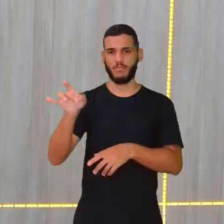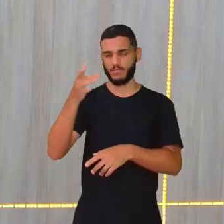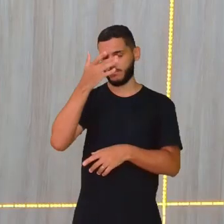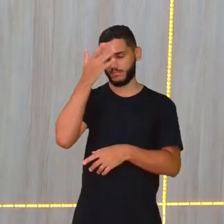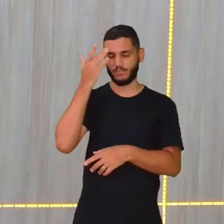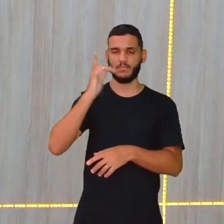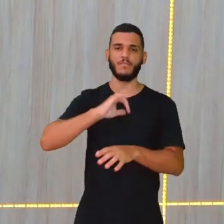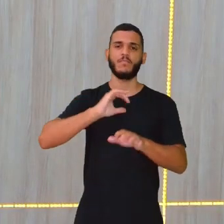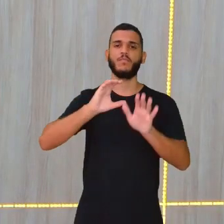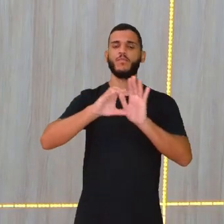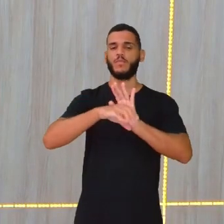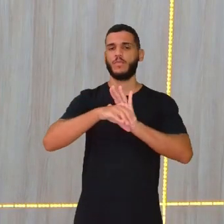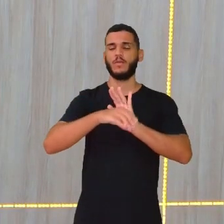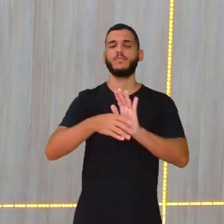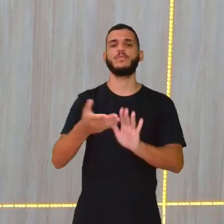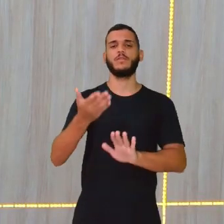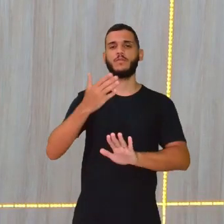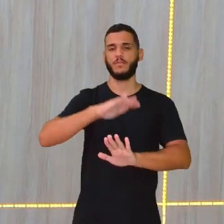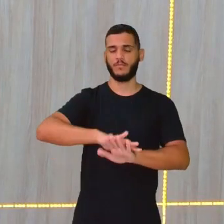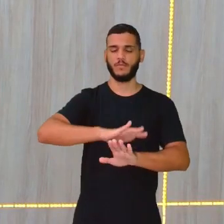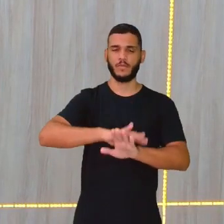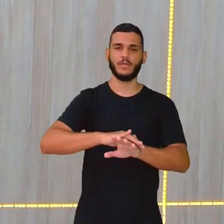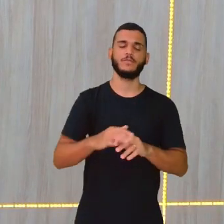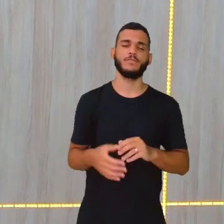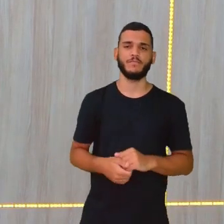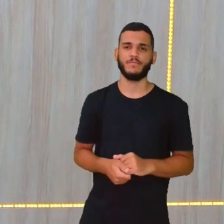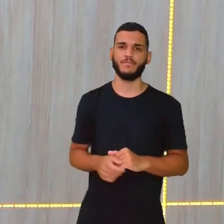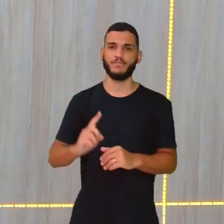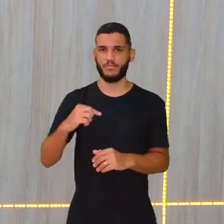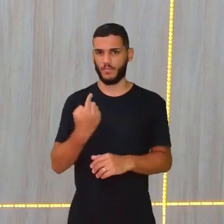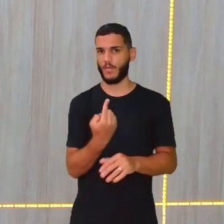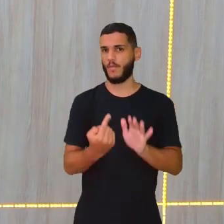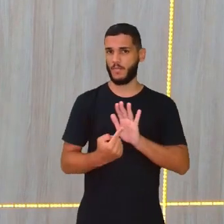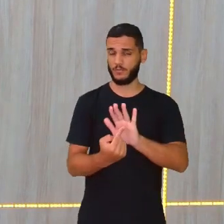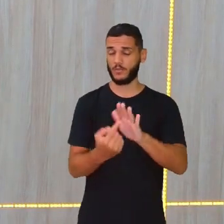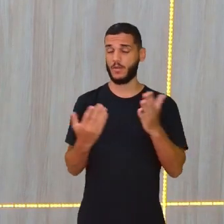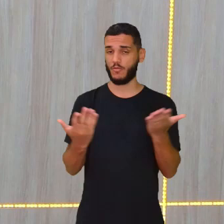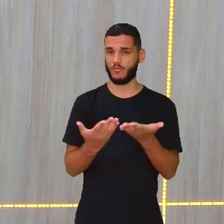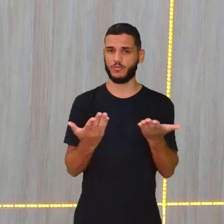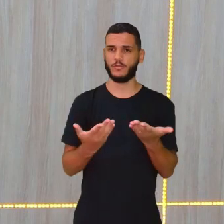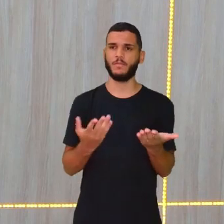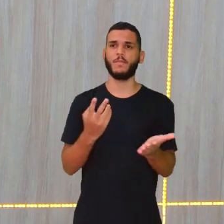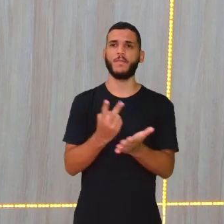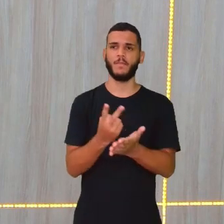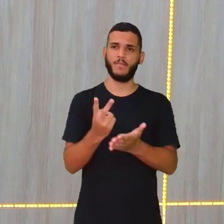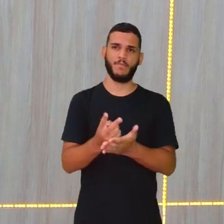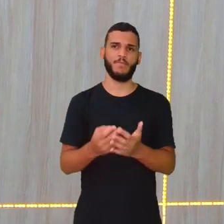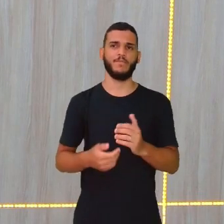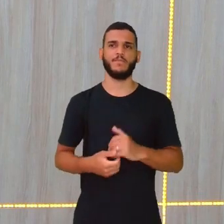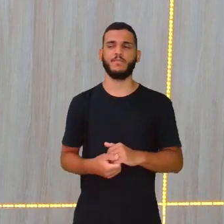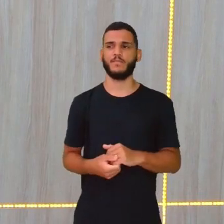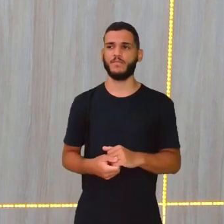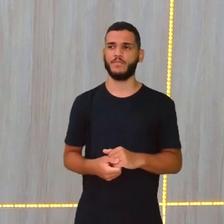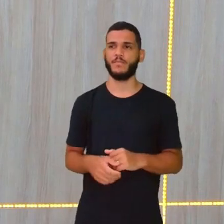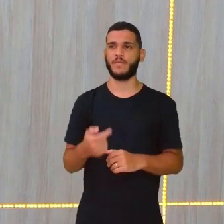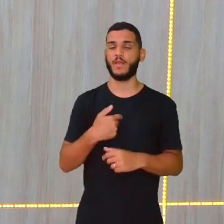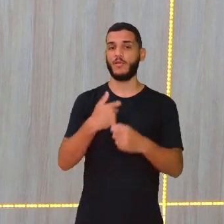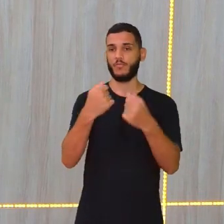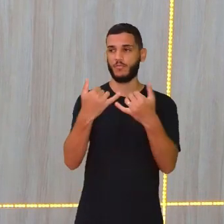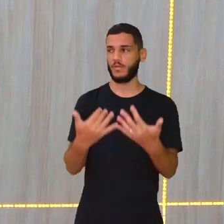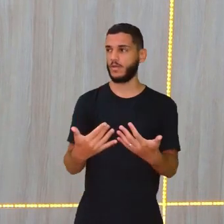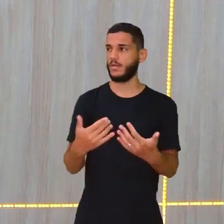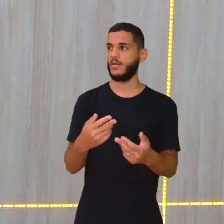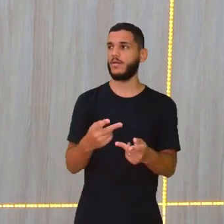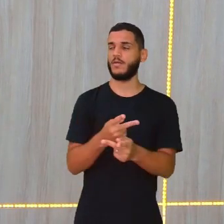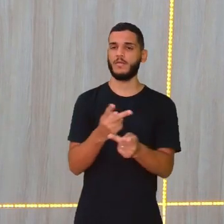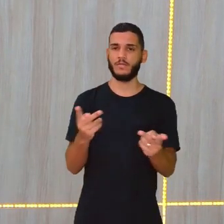do conceito, né, de calor que eu quero apresentar para vocês. Mas vamos continuar. Eu prometi a vocês que nós